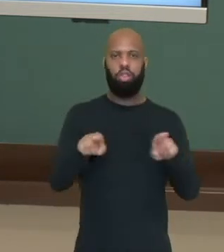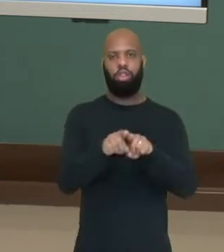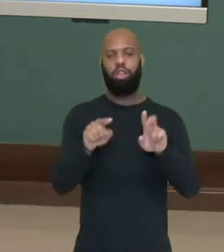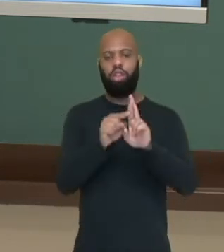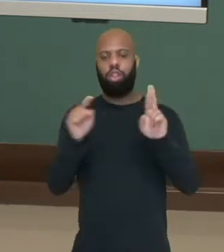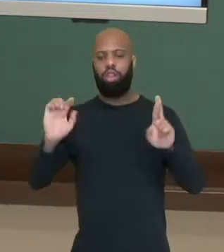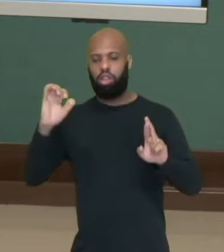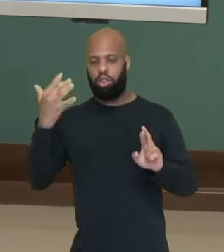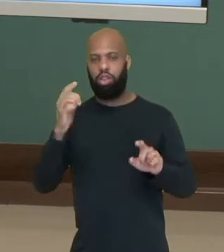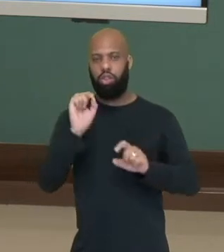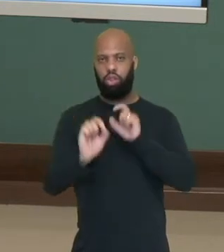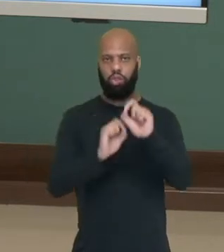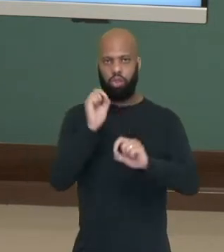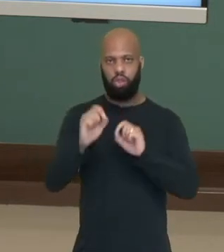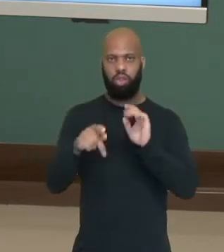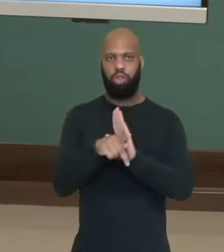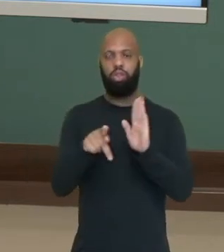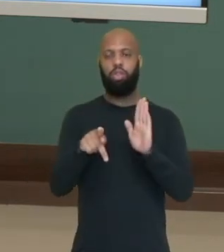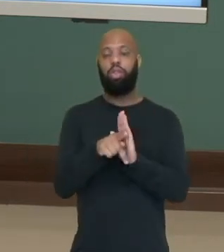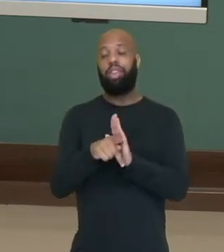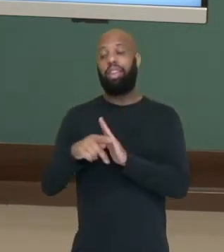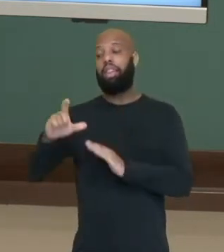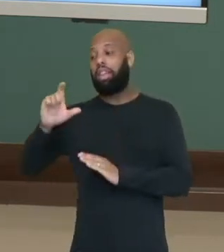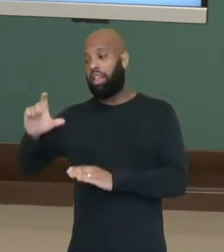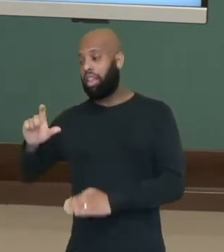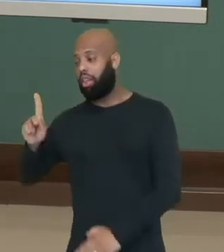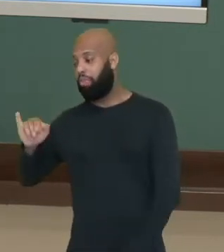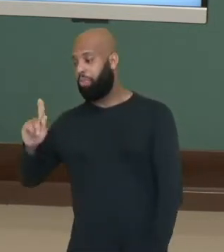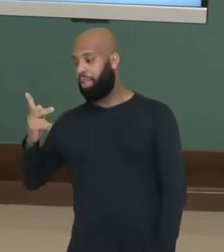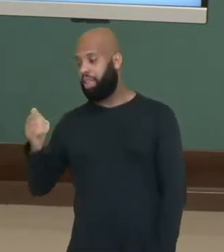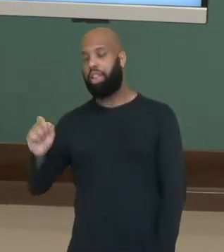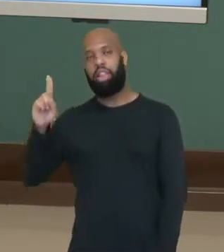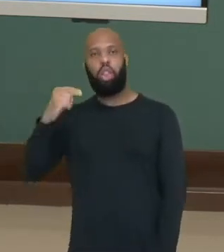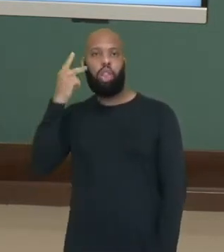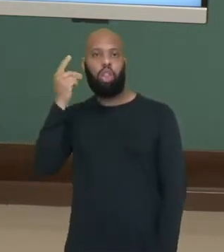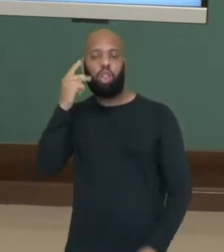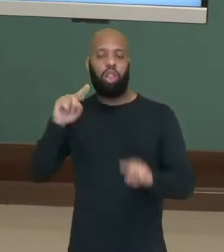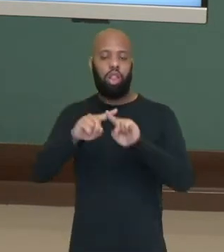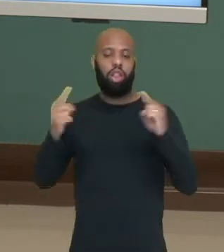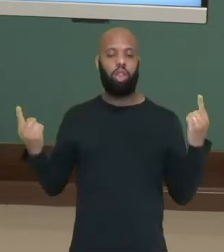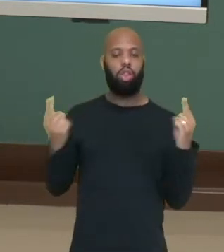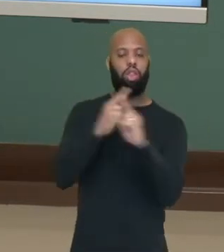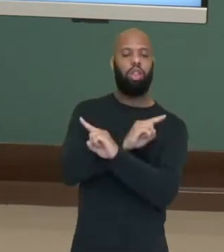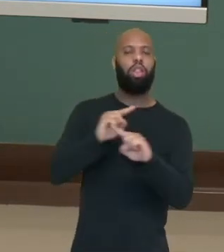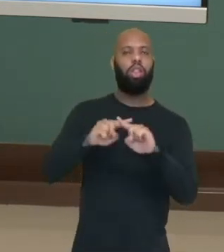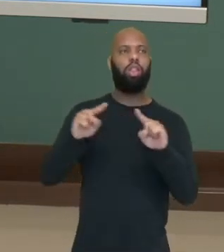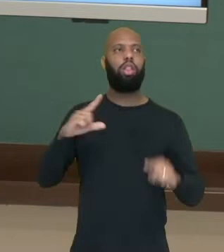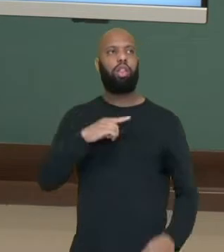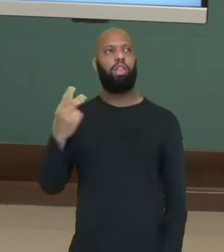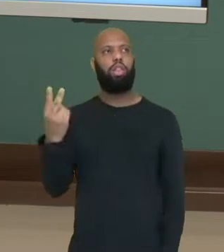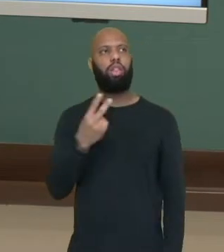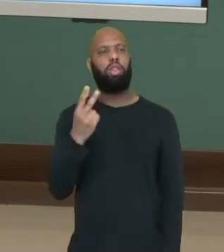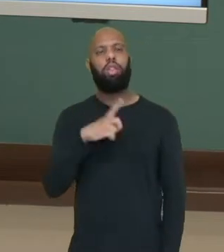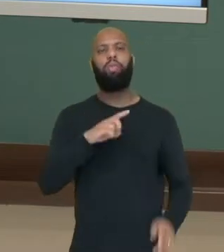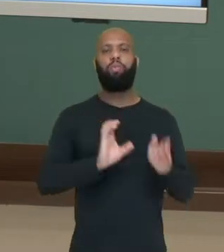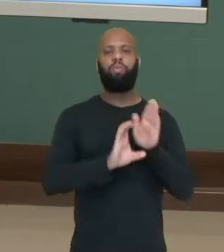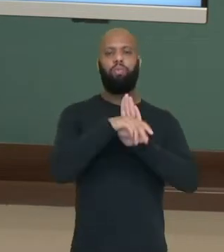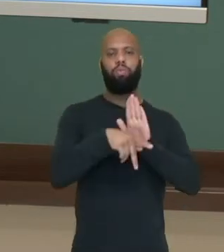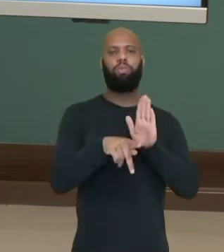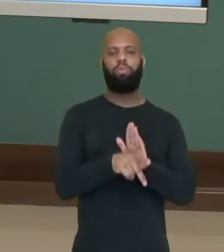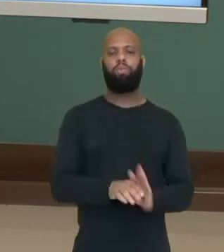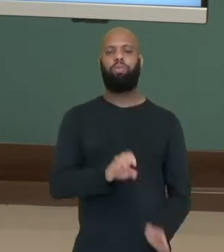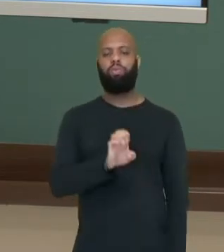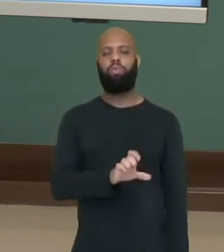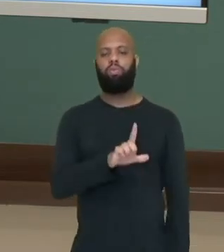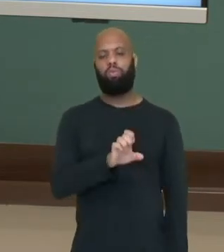ocorrem nas pilhas são reações espontâneas e uma fica sendo o inverso da outra e ambas estão lá nos conceitos de